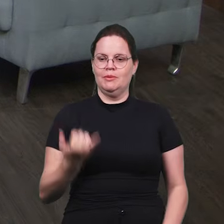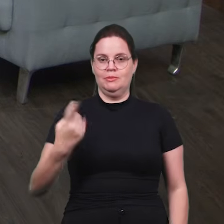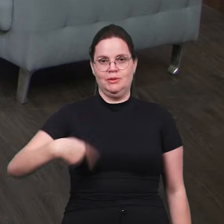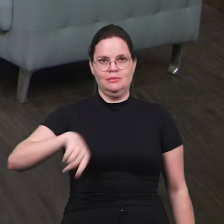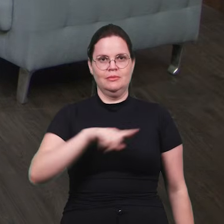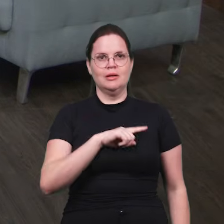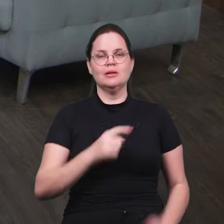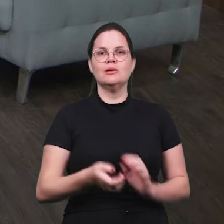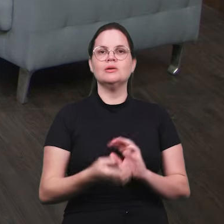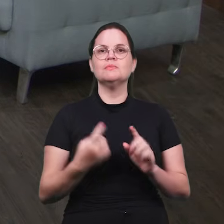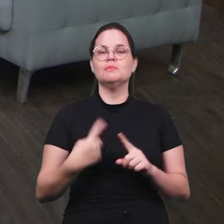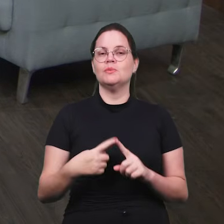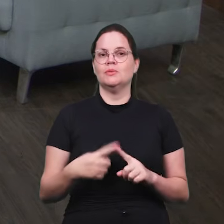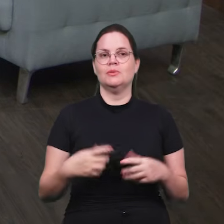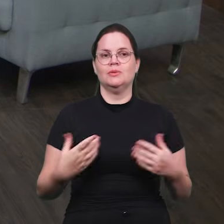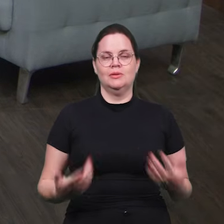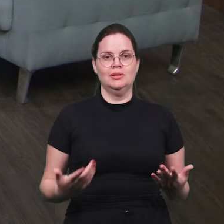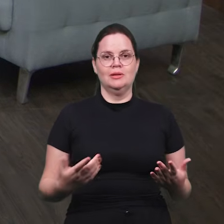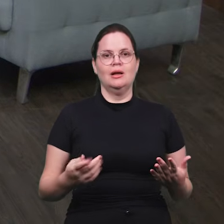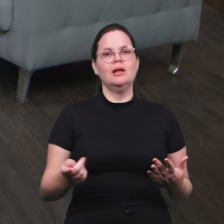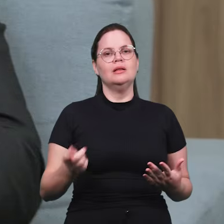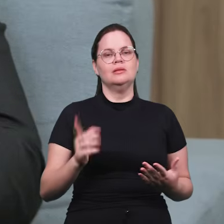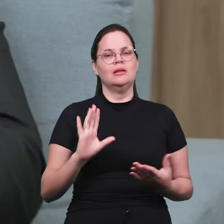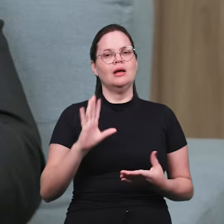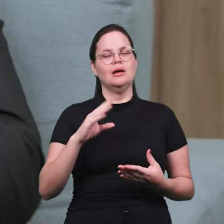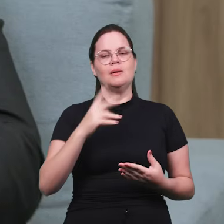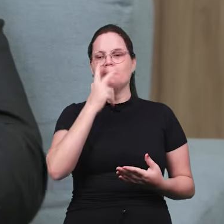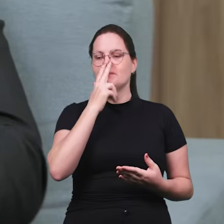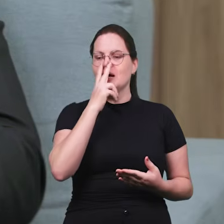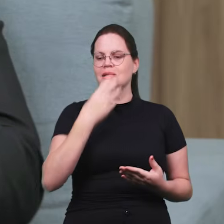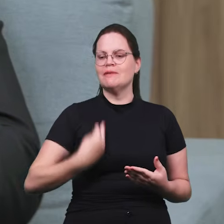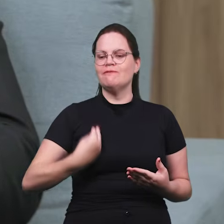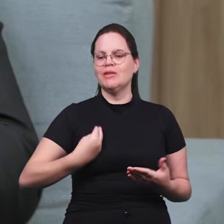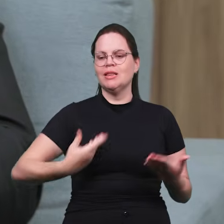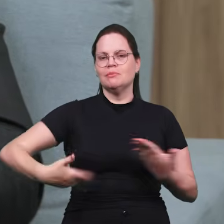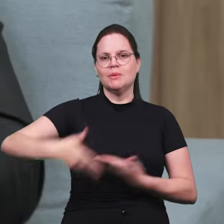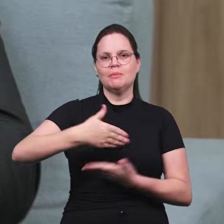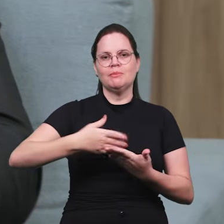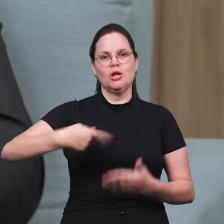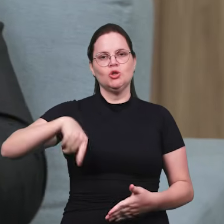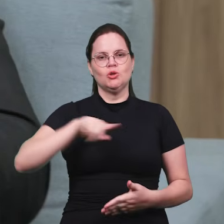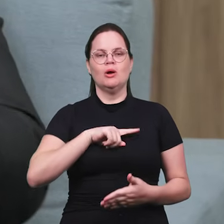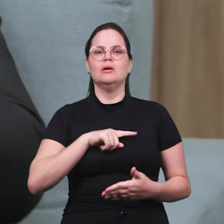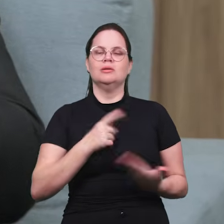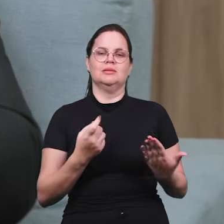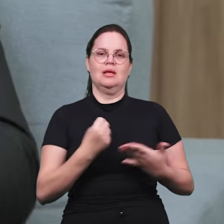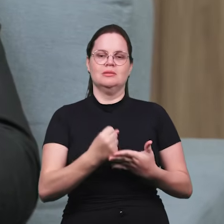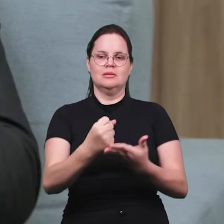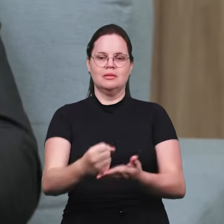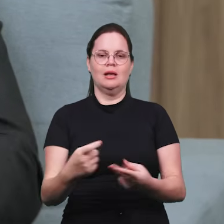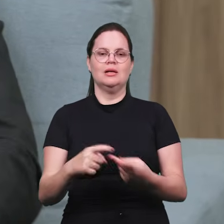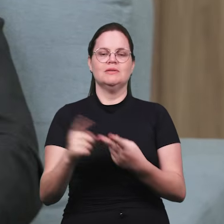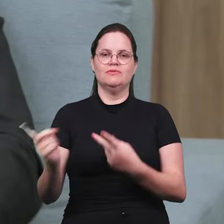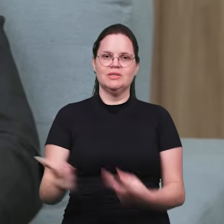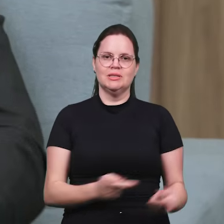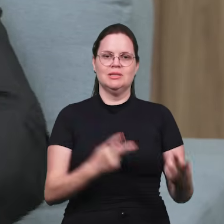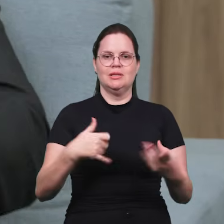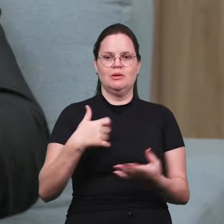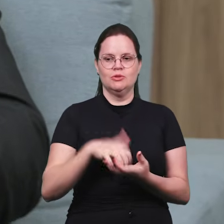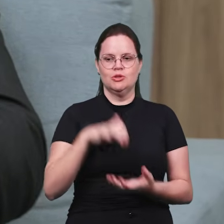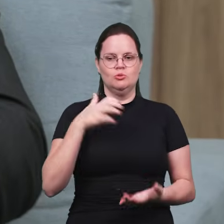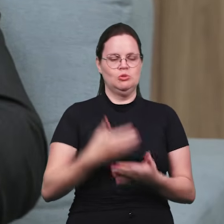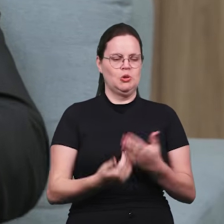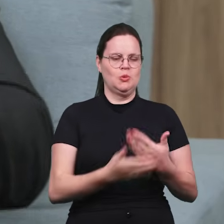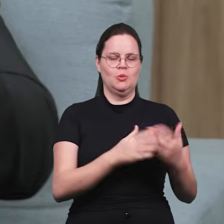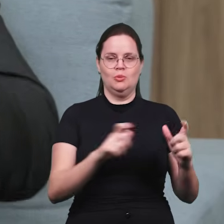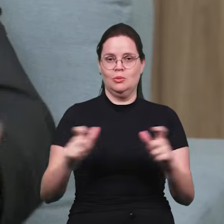nós, pastor Diogo, porque faz parte da nossa vida como servos de Deus, dar assistência, visitar os idosos, seja onde